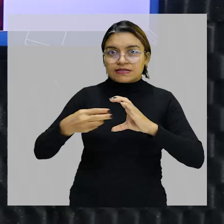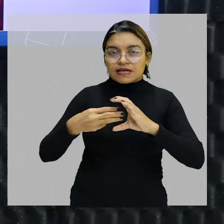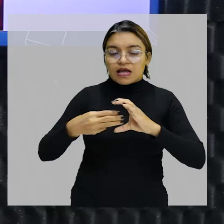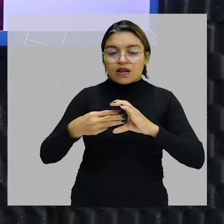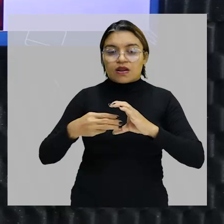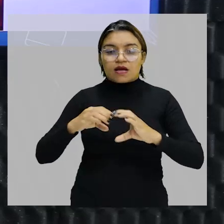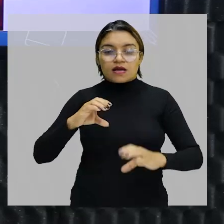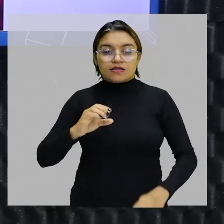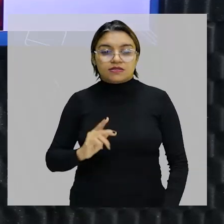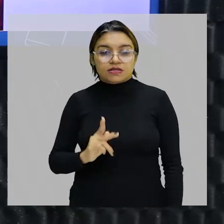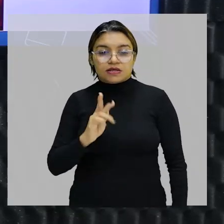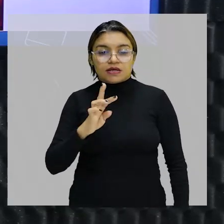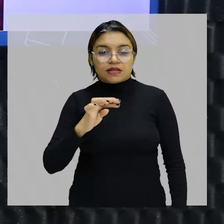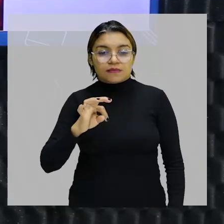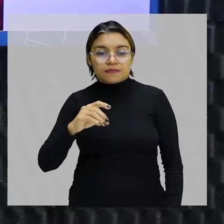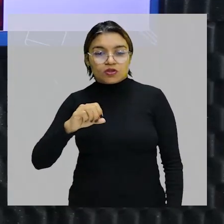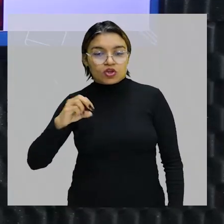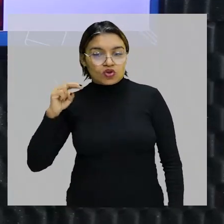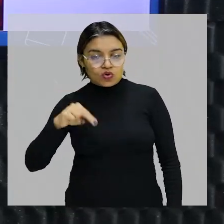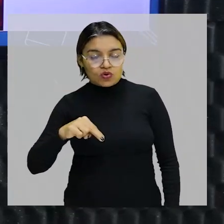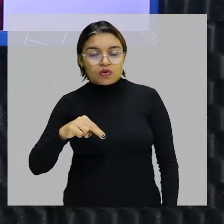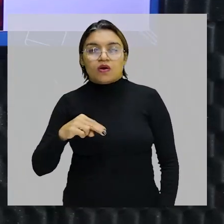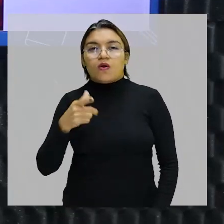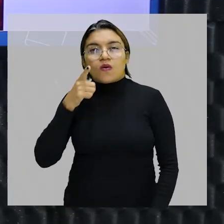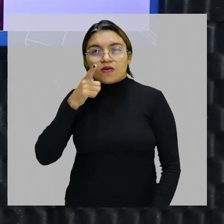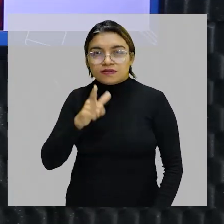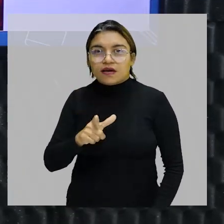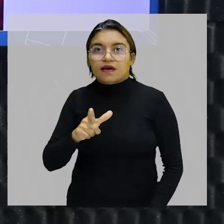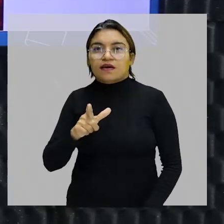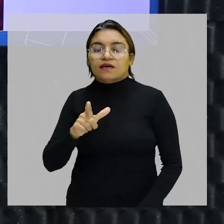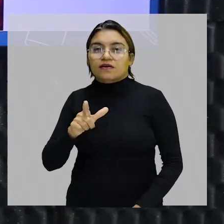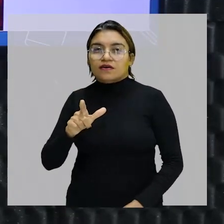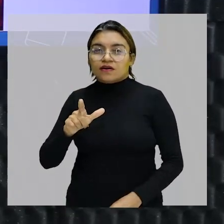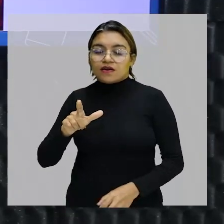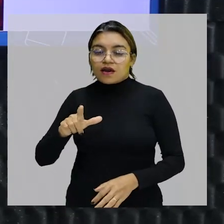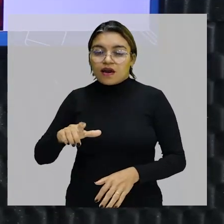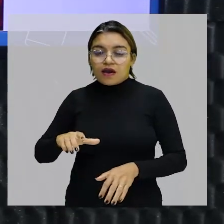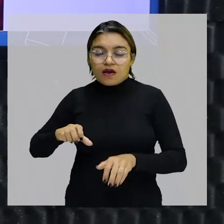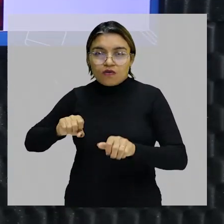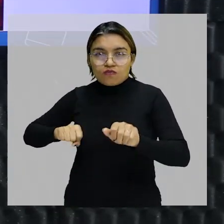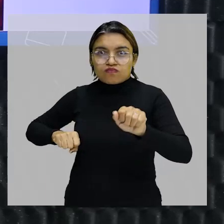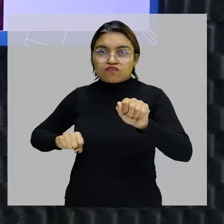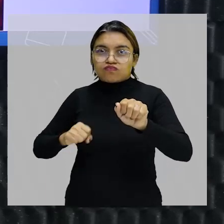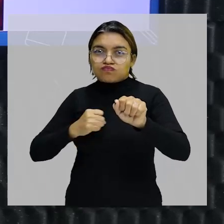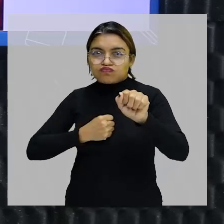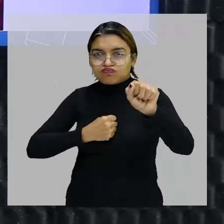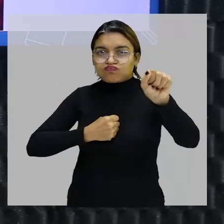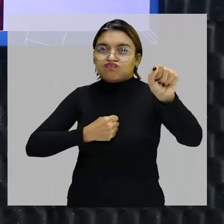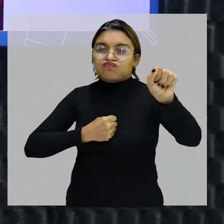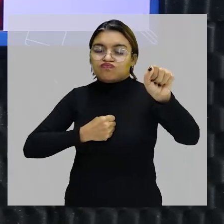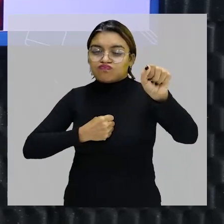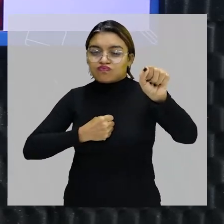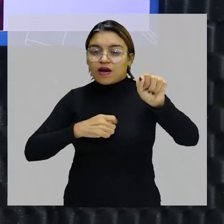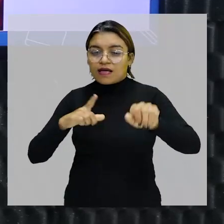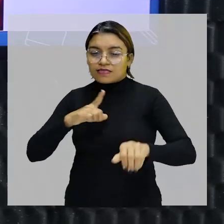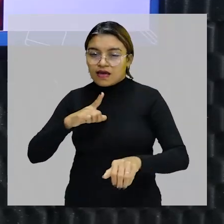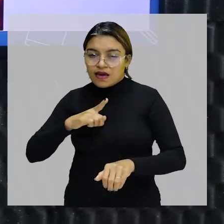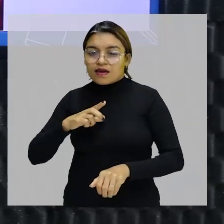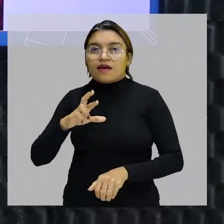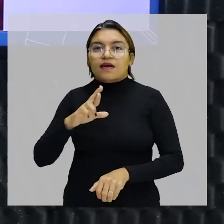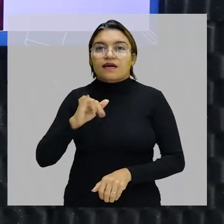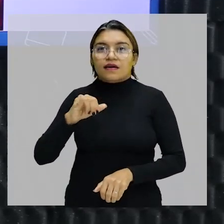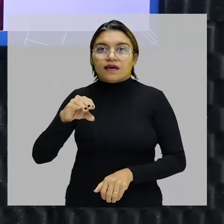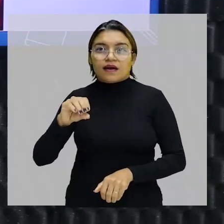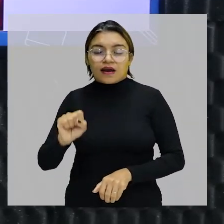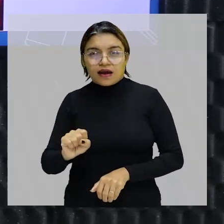ele essa variedade de poderes. Consegue voar, tem uma super força, né? Emite raios, né?